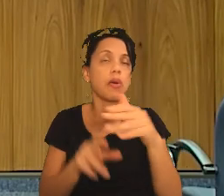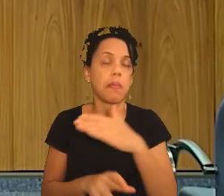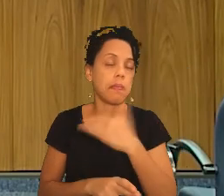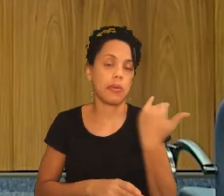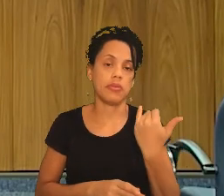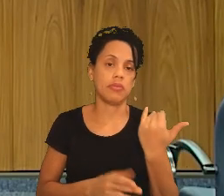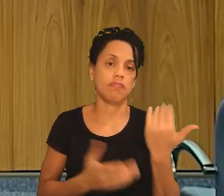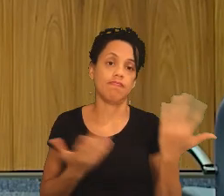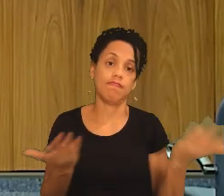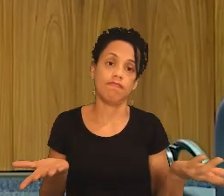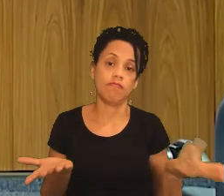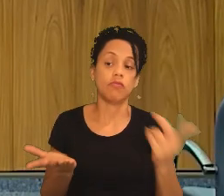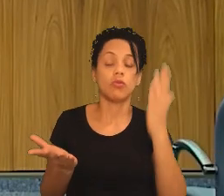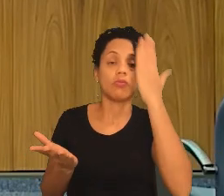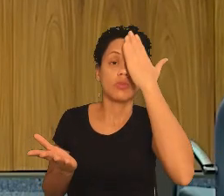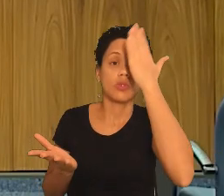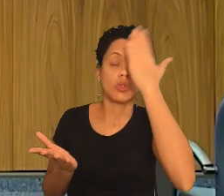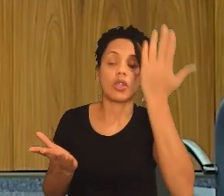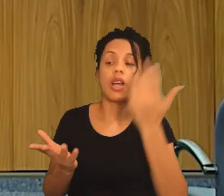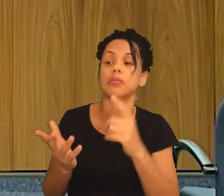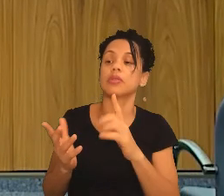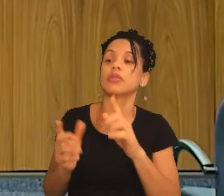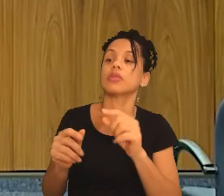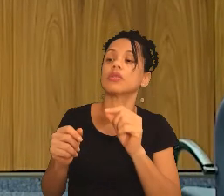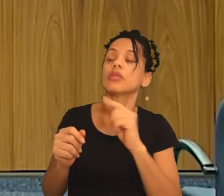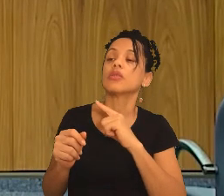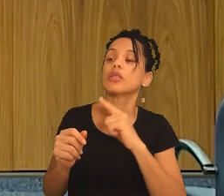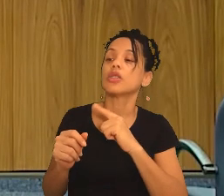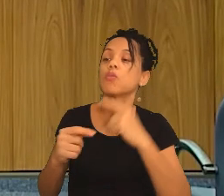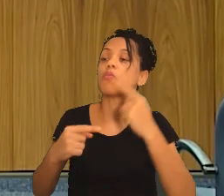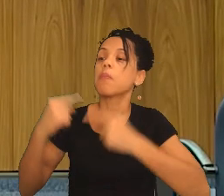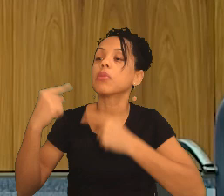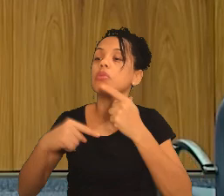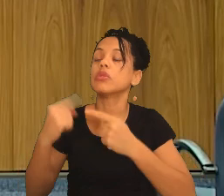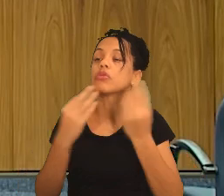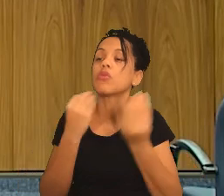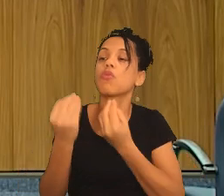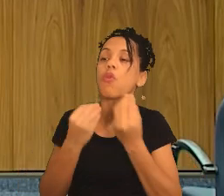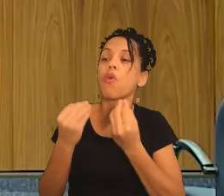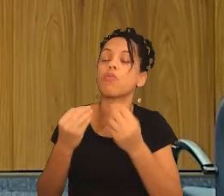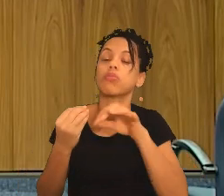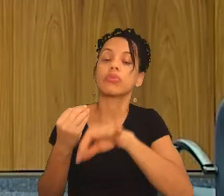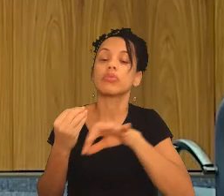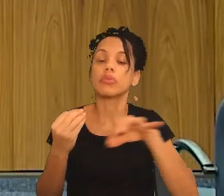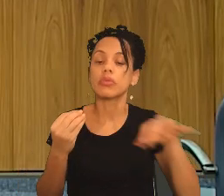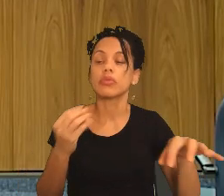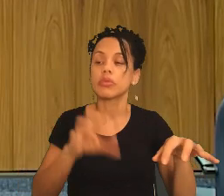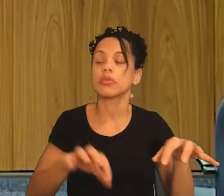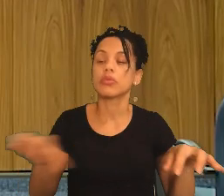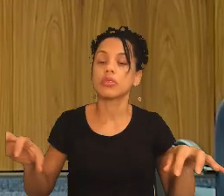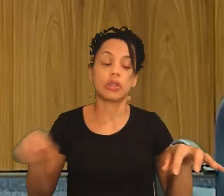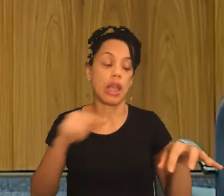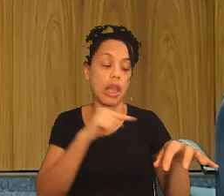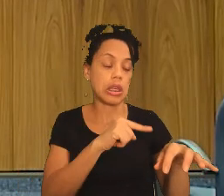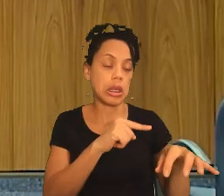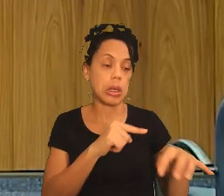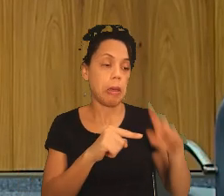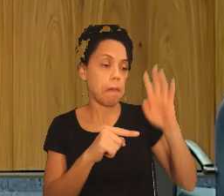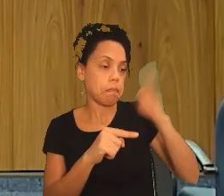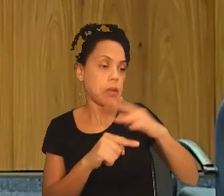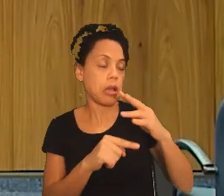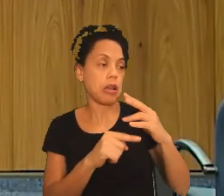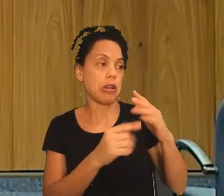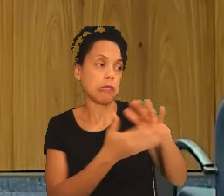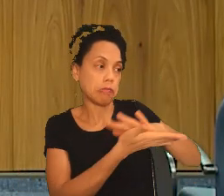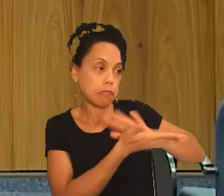que não existe, um indígena cavaleiro feudal, um indígena do passado, um indígena morto, né? Então, você